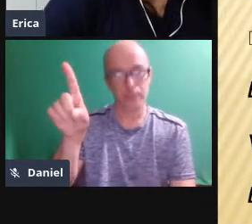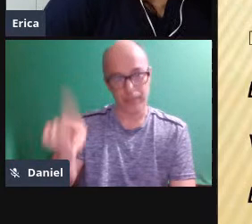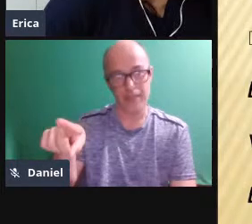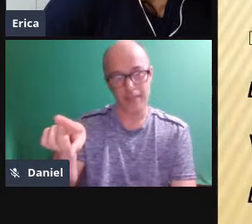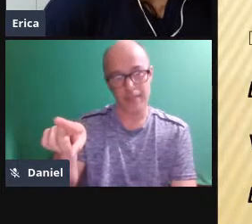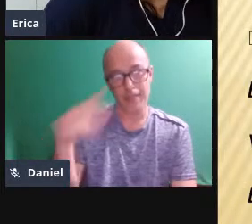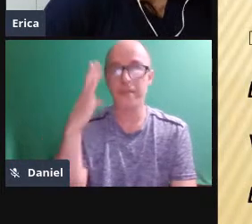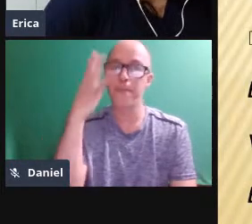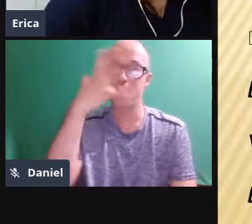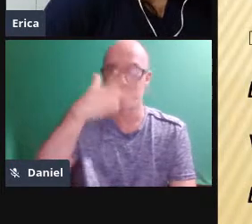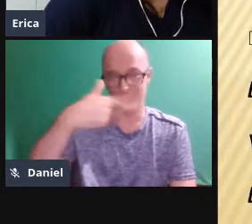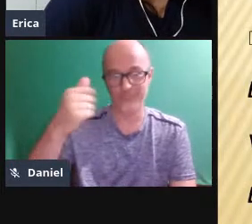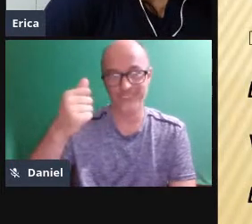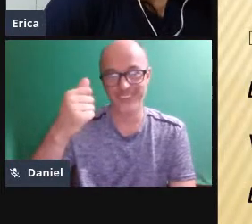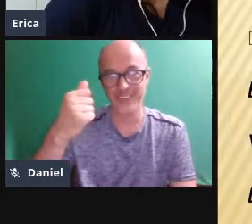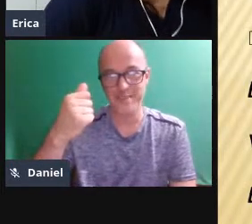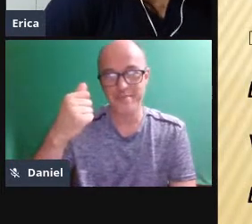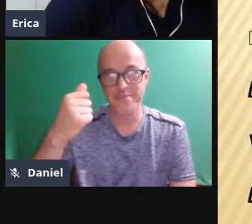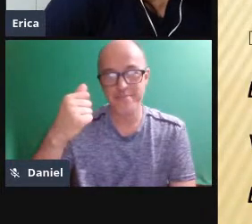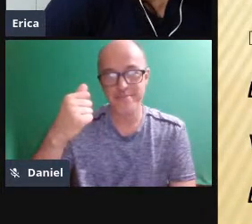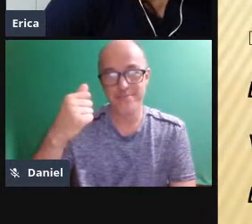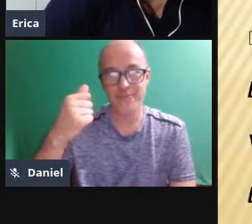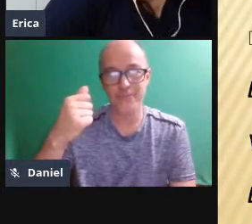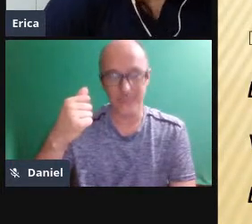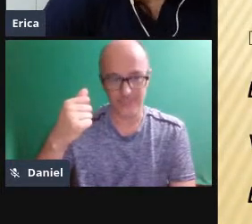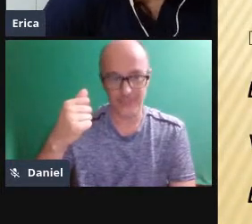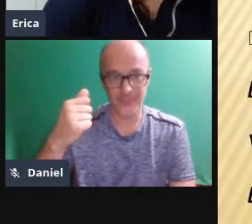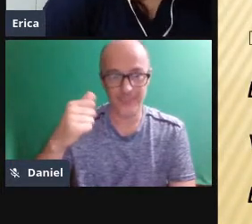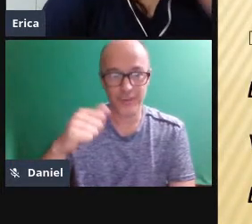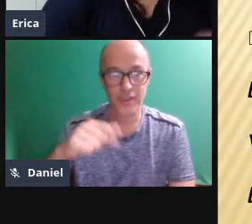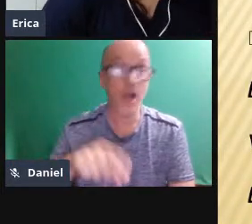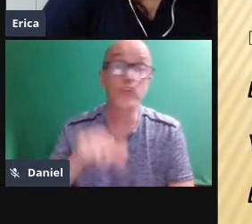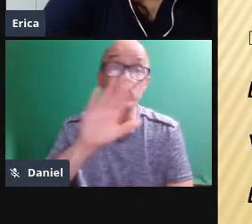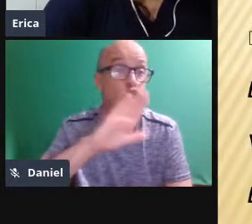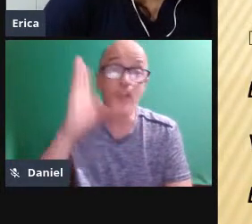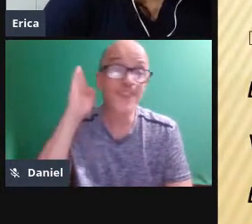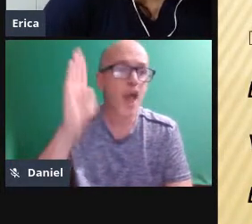você é bonito. Isso é português.